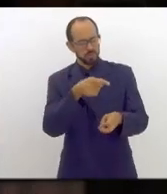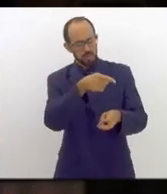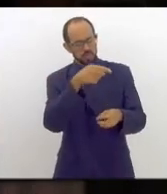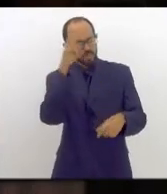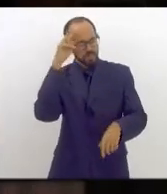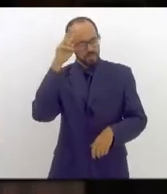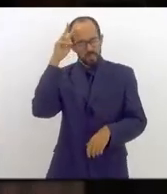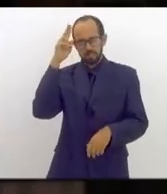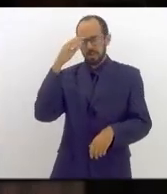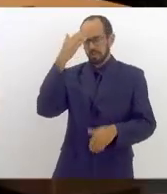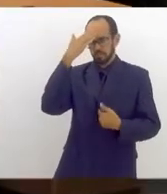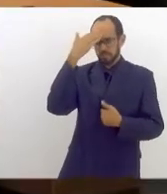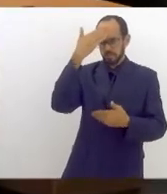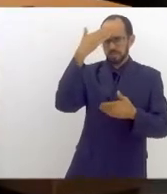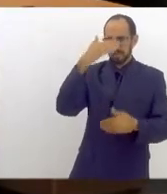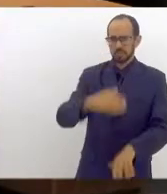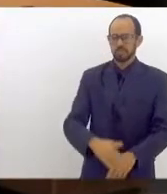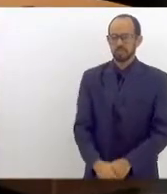obrigado